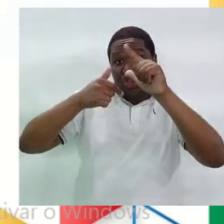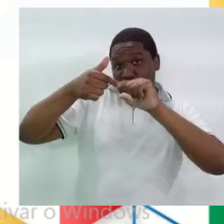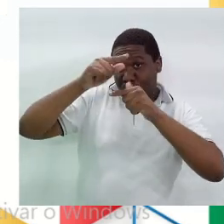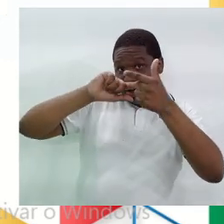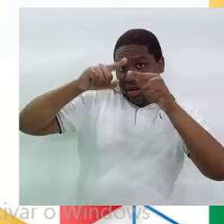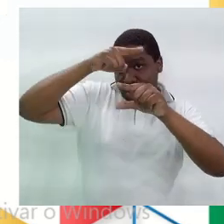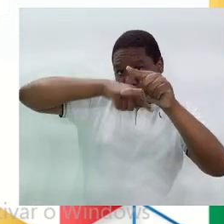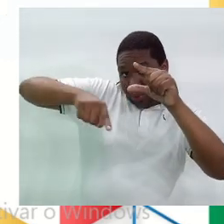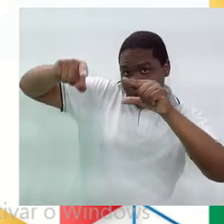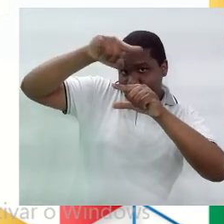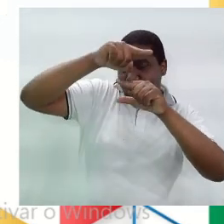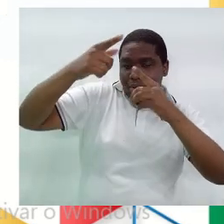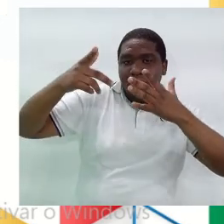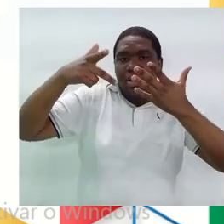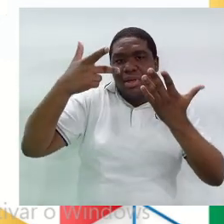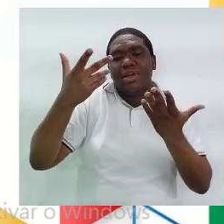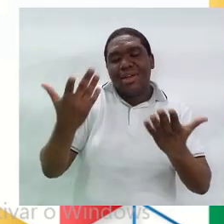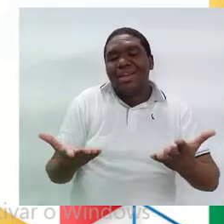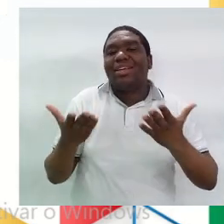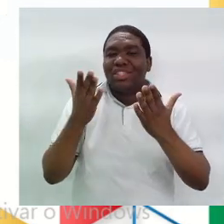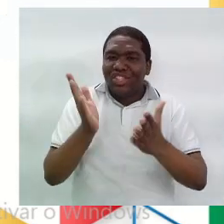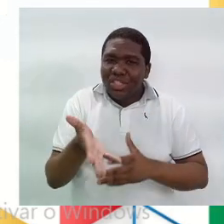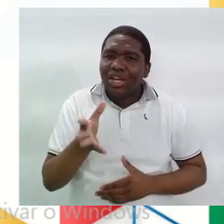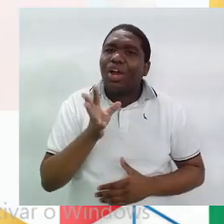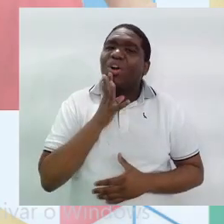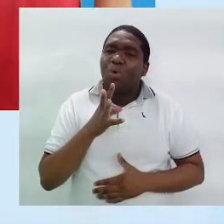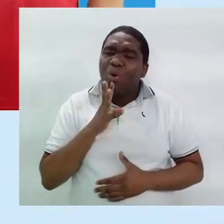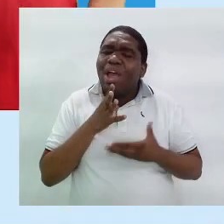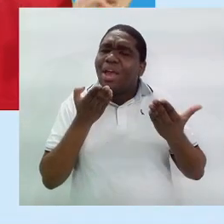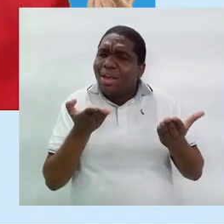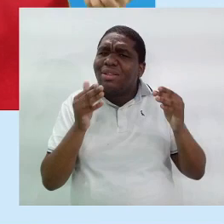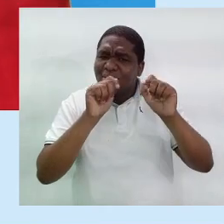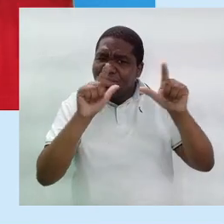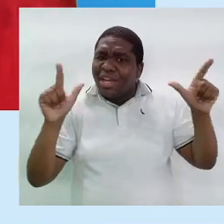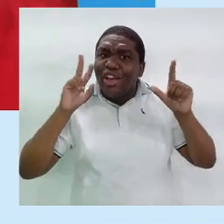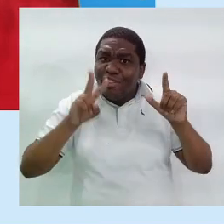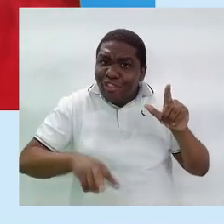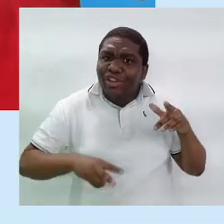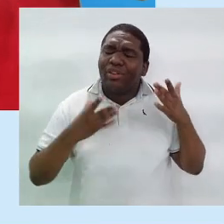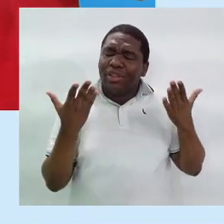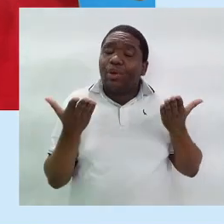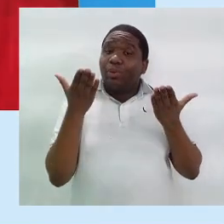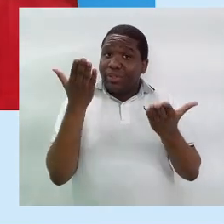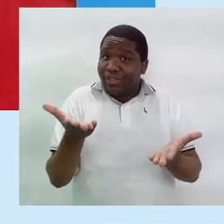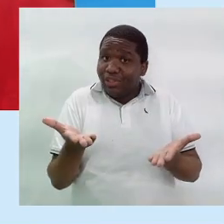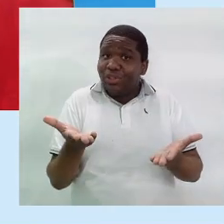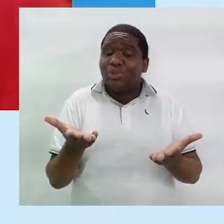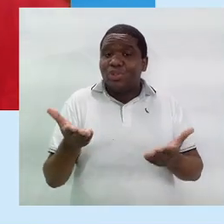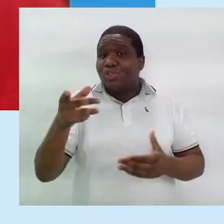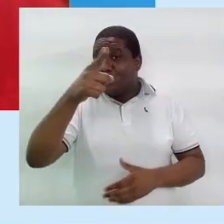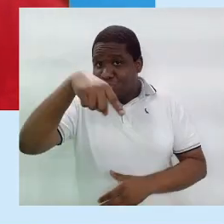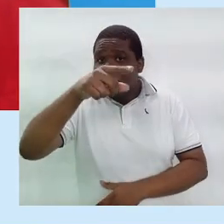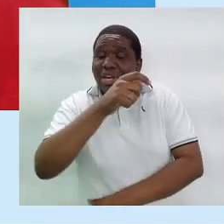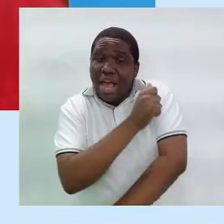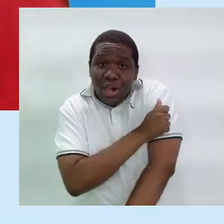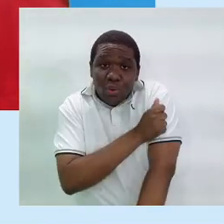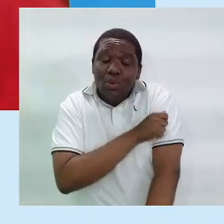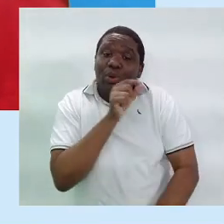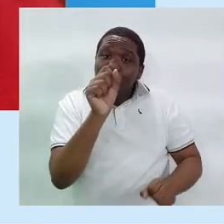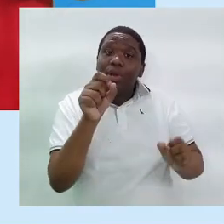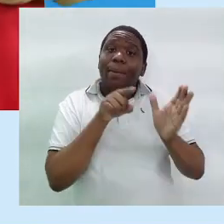são símbolos que nós já os conhecemos. Então fica justamente essa questão, estudante,